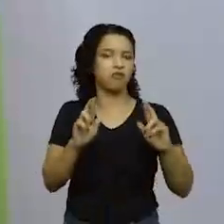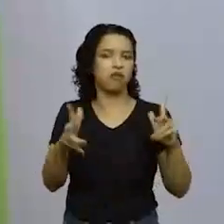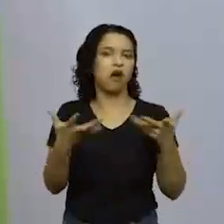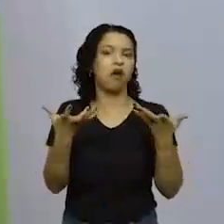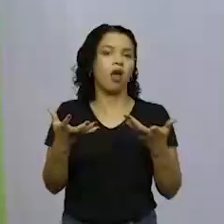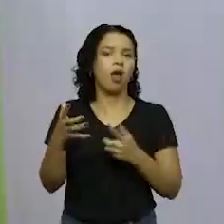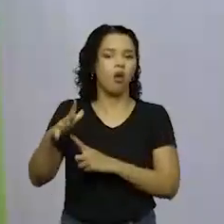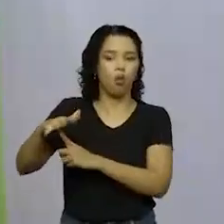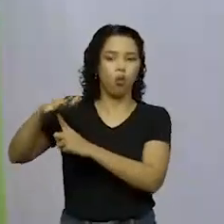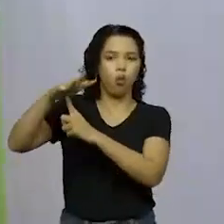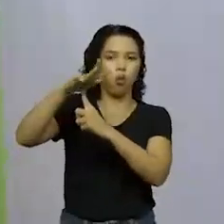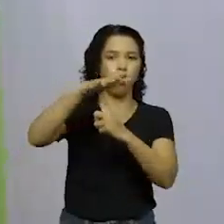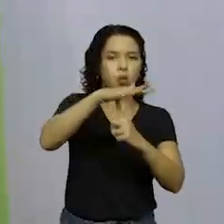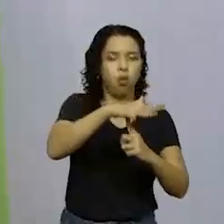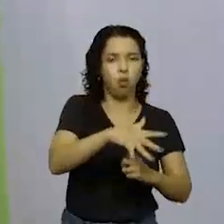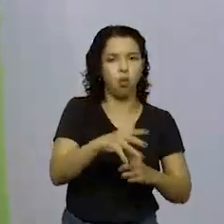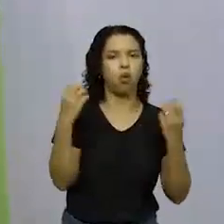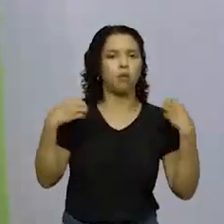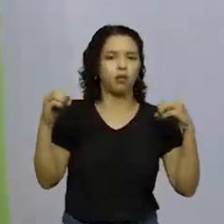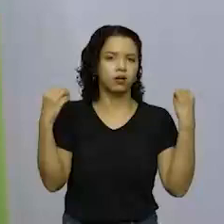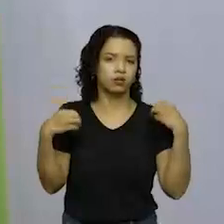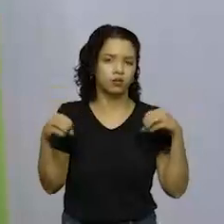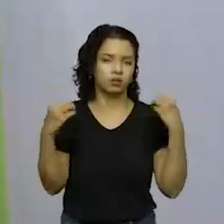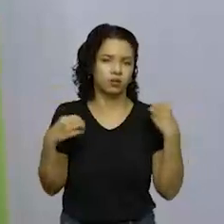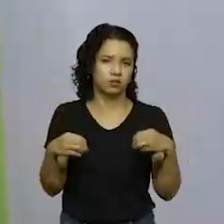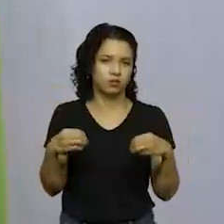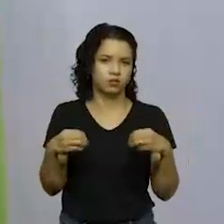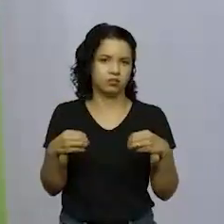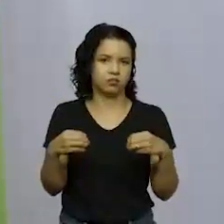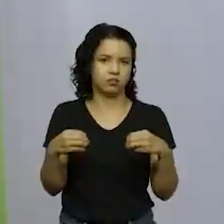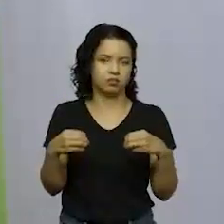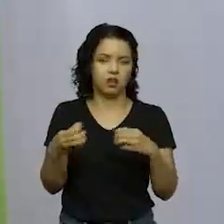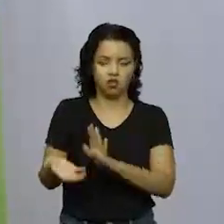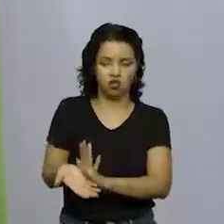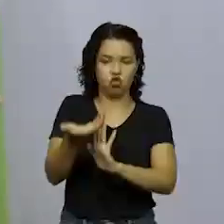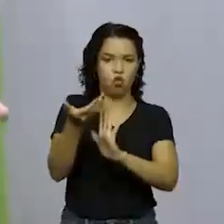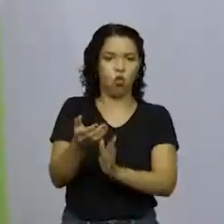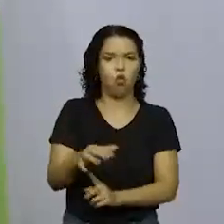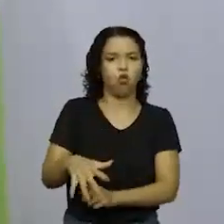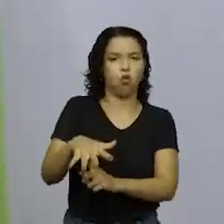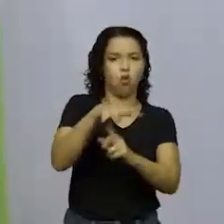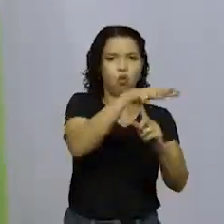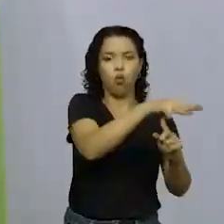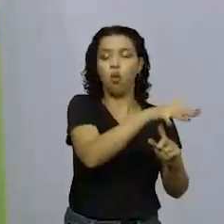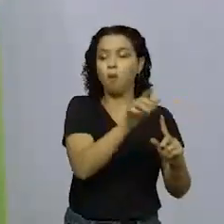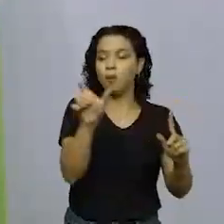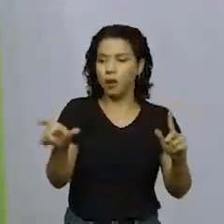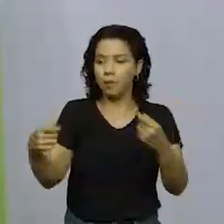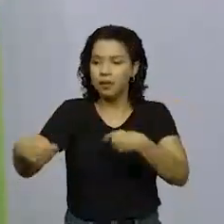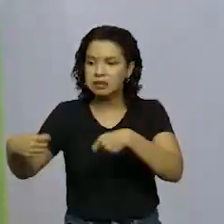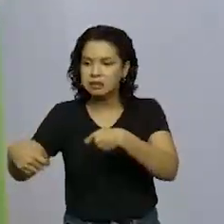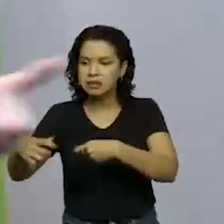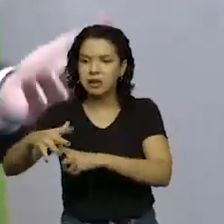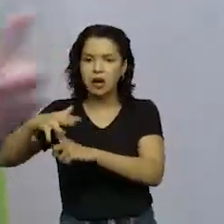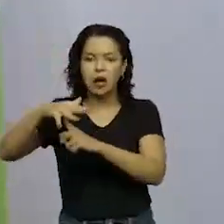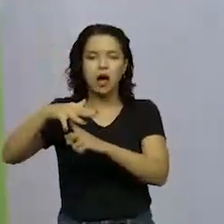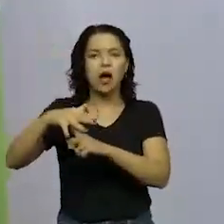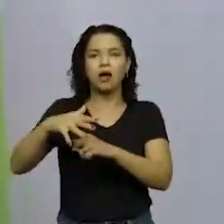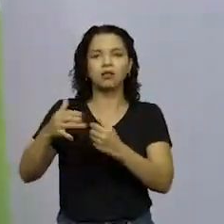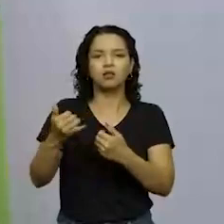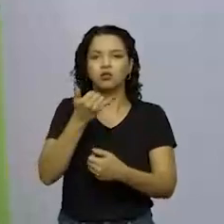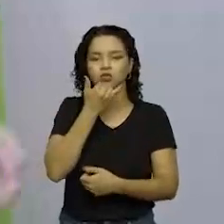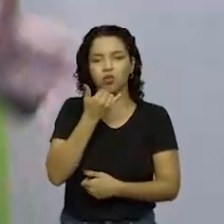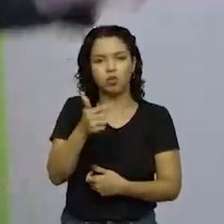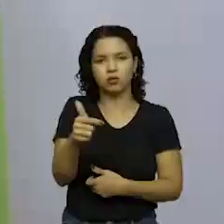ambulância, tirou a ambulância de uso, se alguém quisesse, precisasse, não ia ter, porque ele achou que merecia um